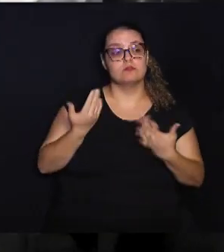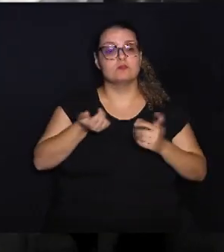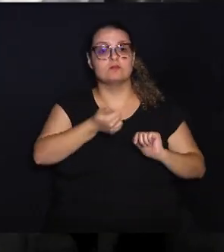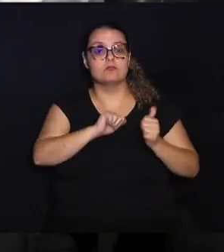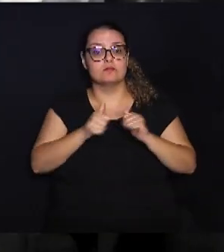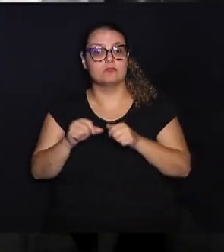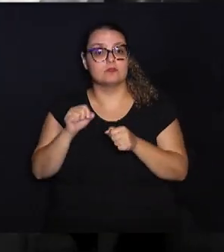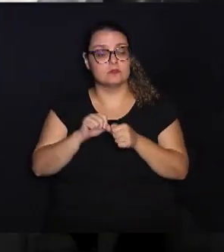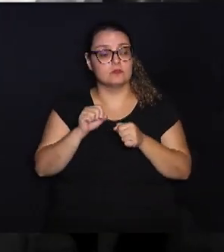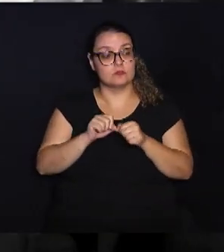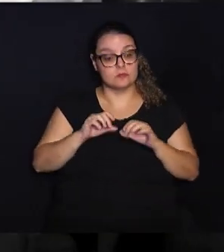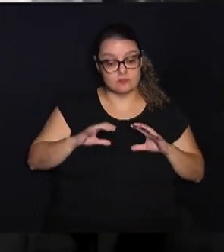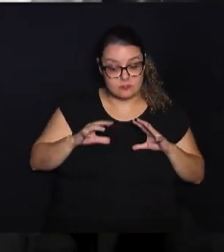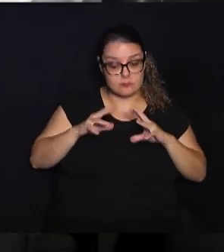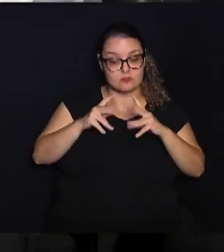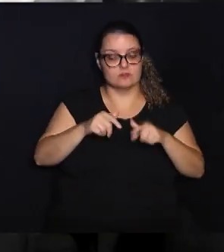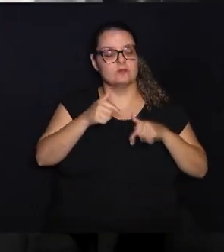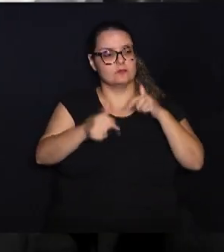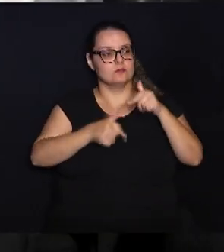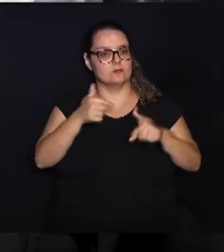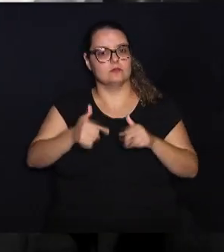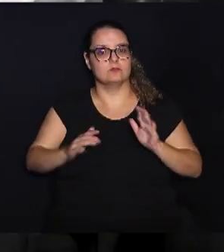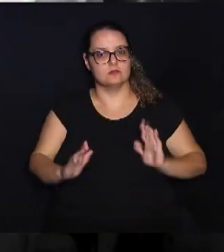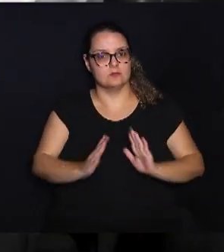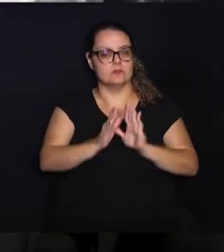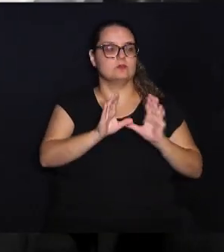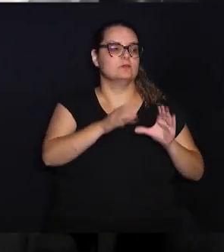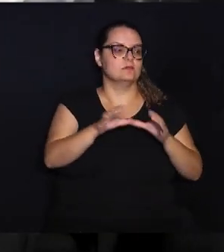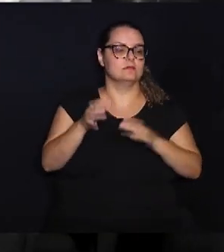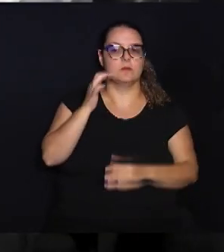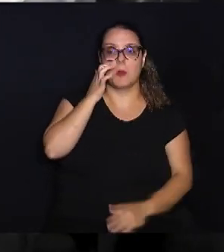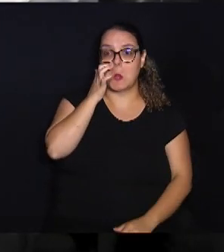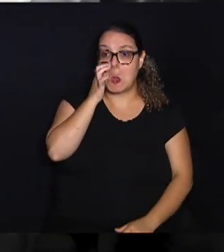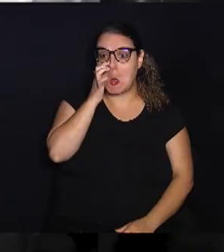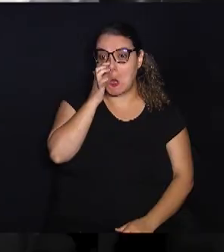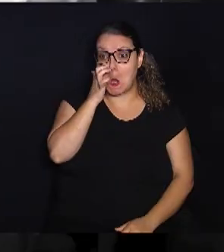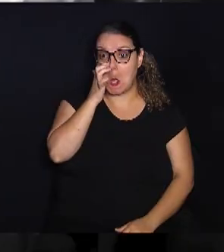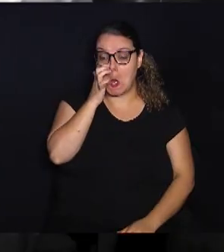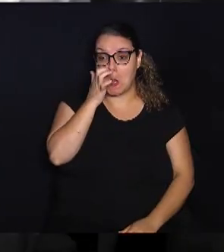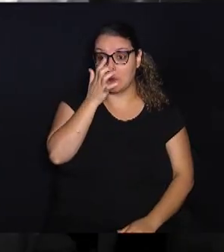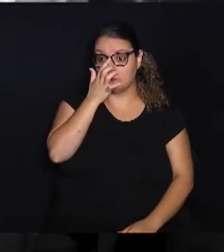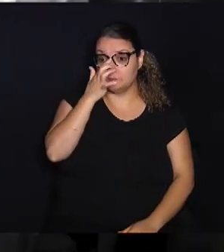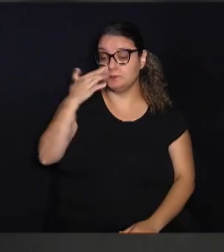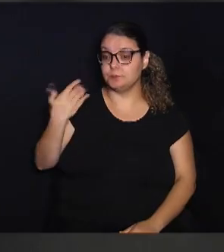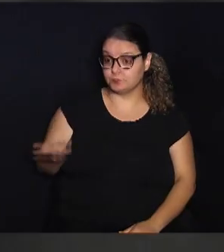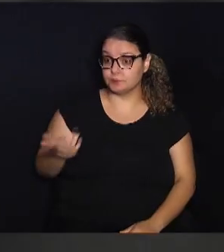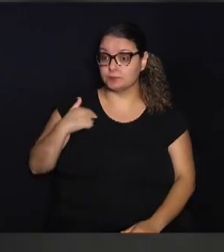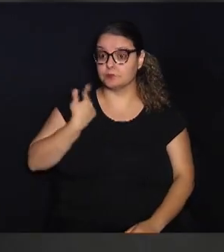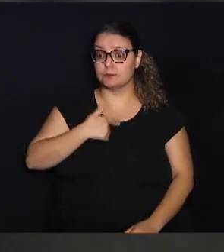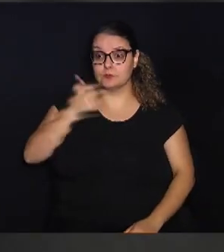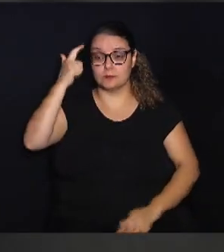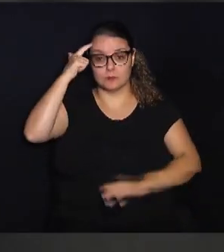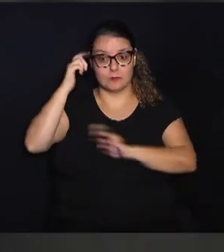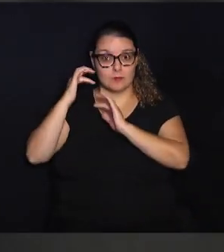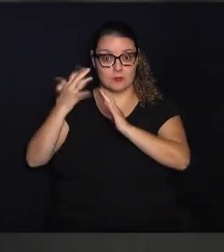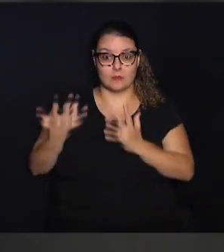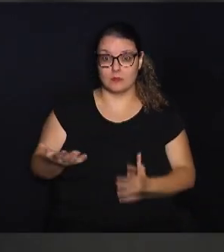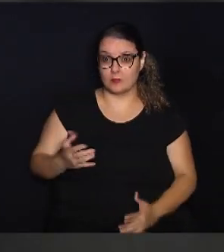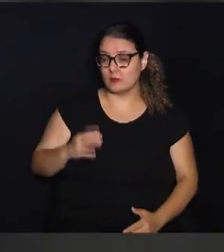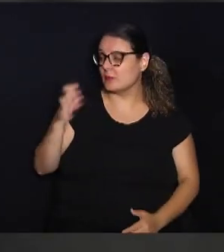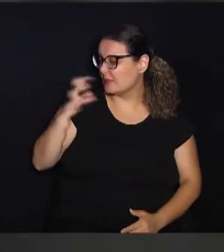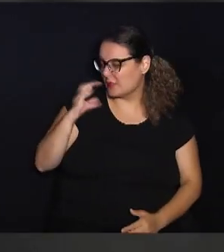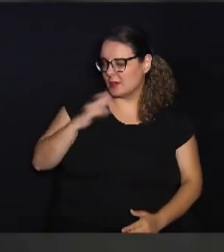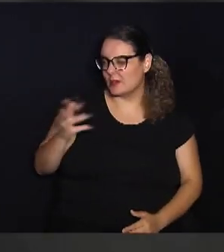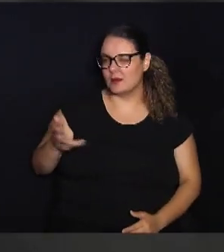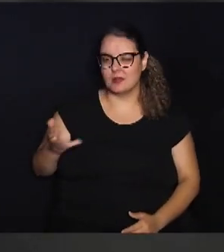faz de todo este trabalho diante das comissões? Bom, a gente pensa sempre que passou muito rápido, né? Todo